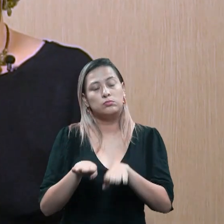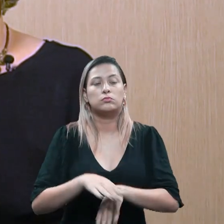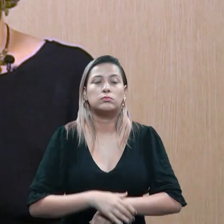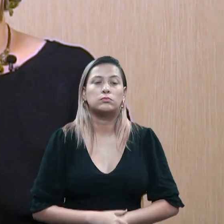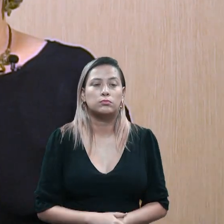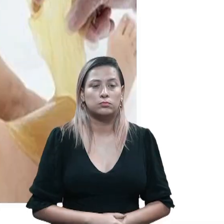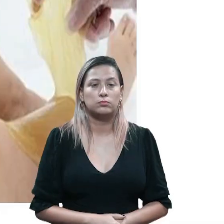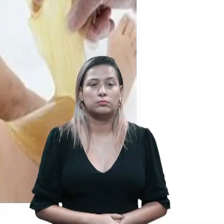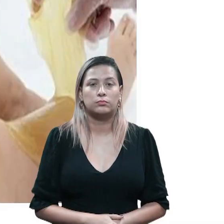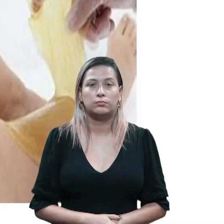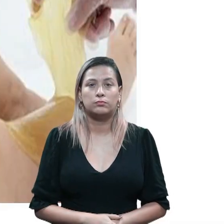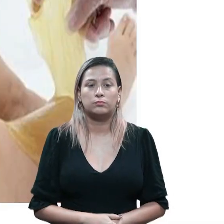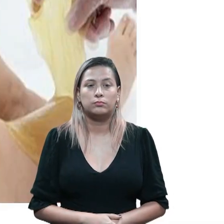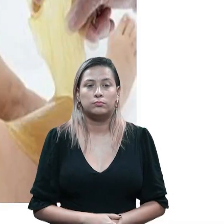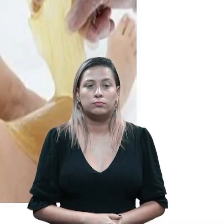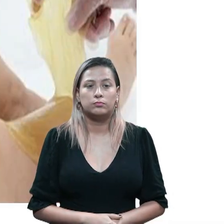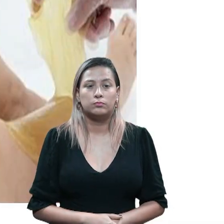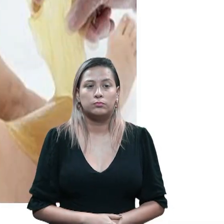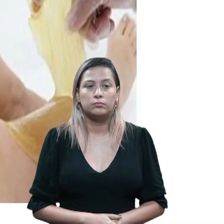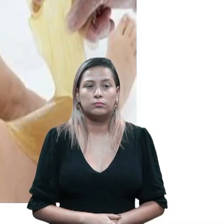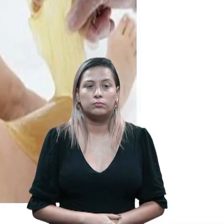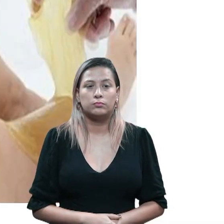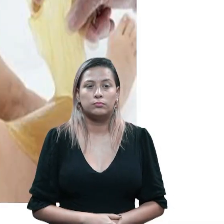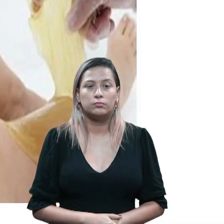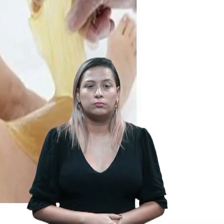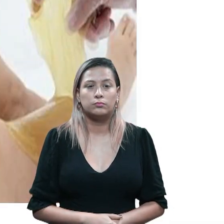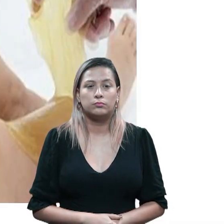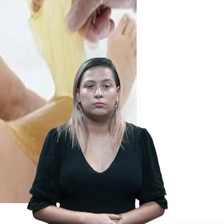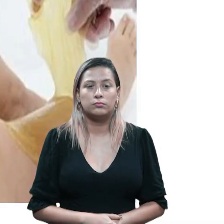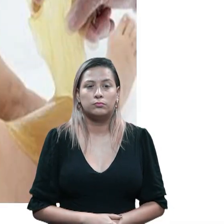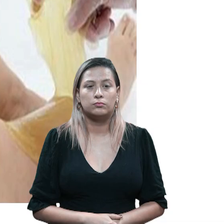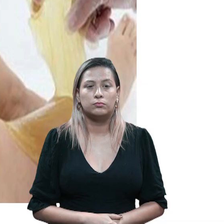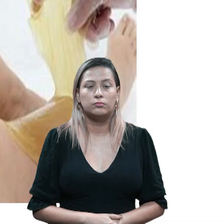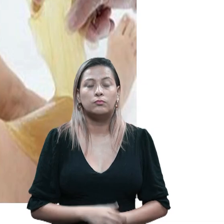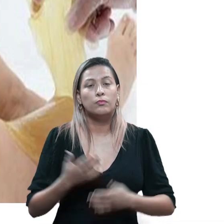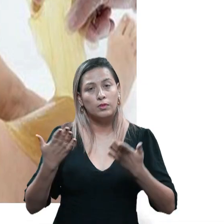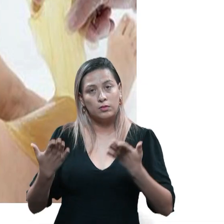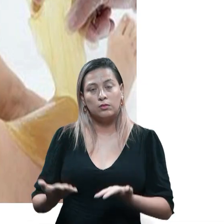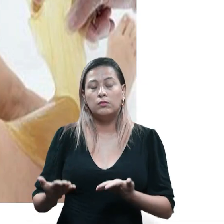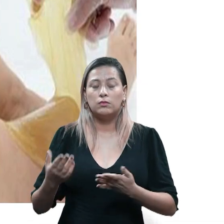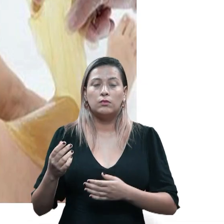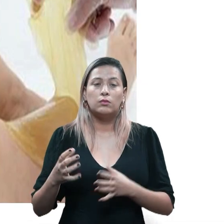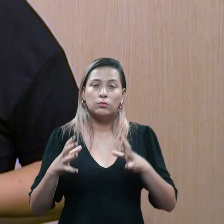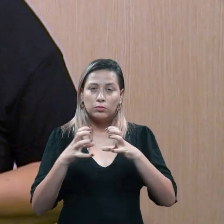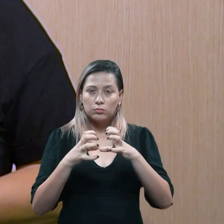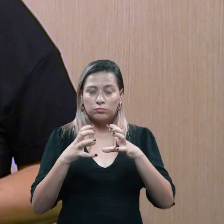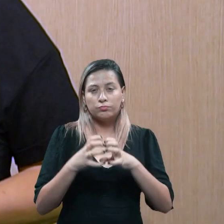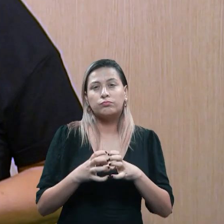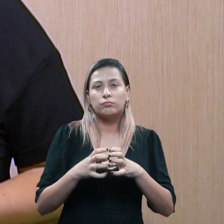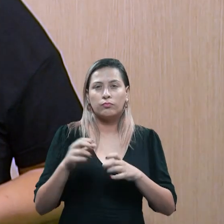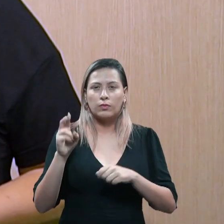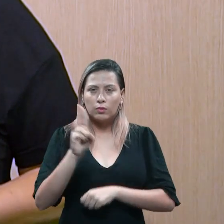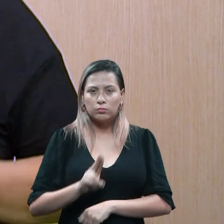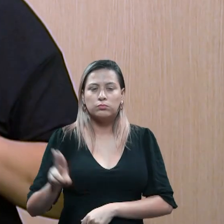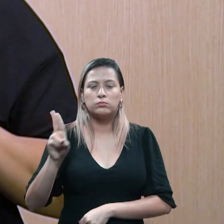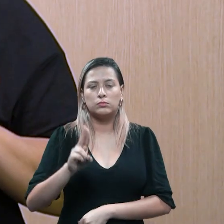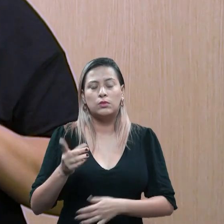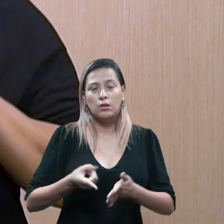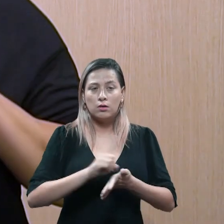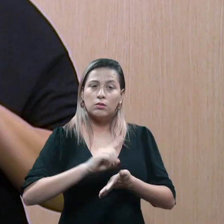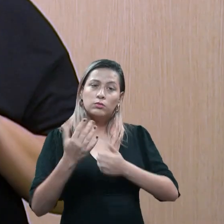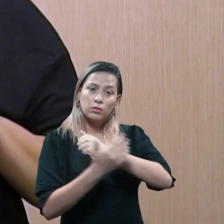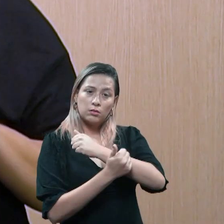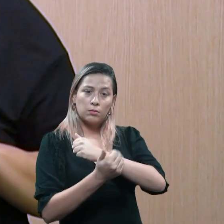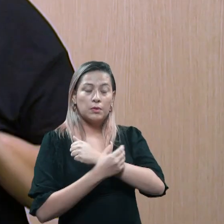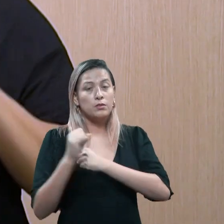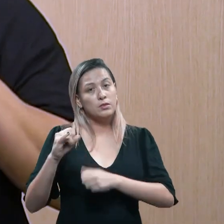descartáveis. Higienizar o local a ser depilado com algodão embebido na loção pré-depilação, quando a pele